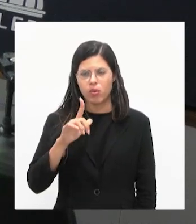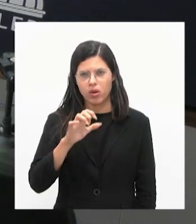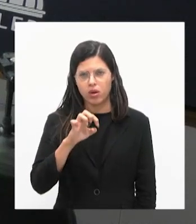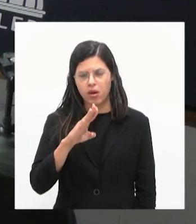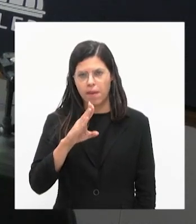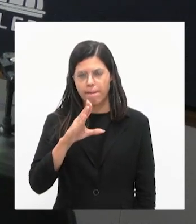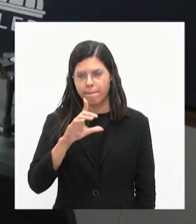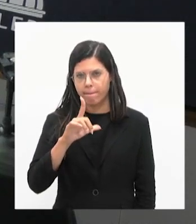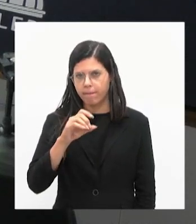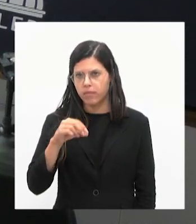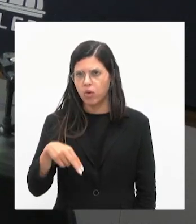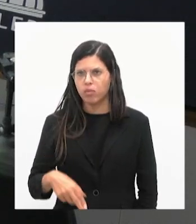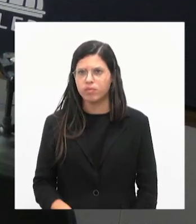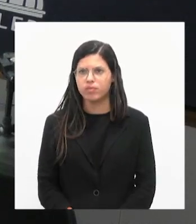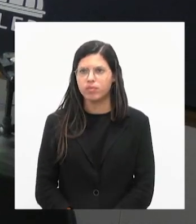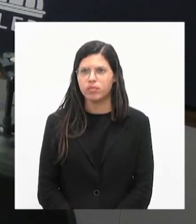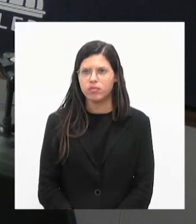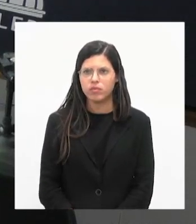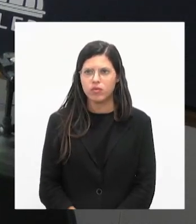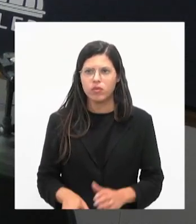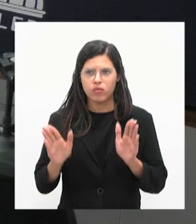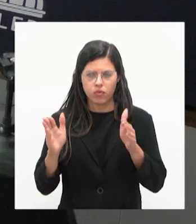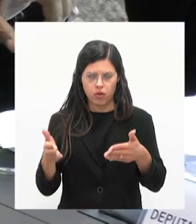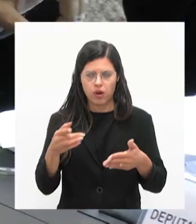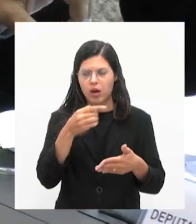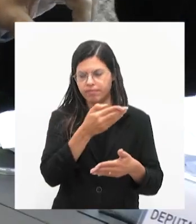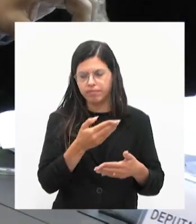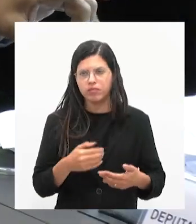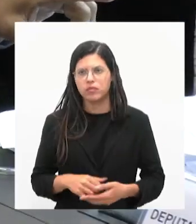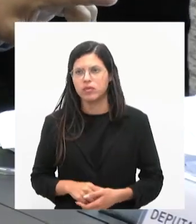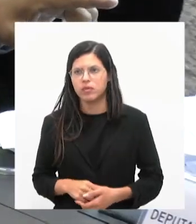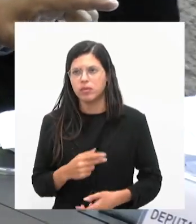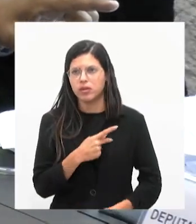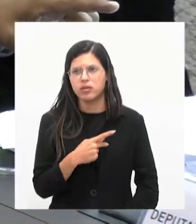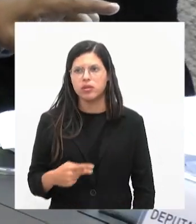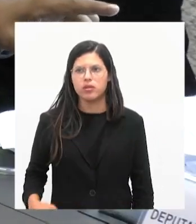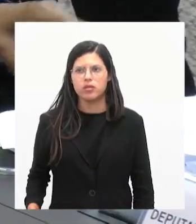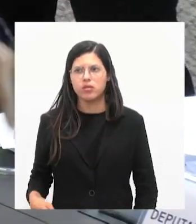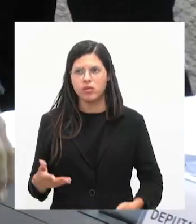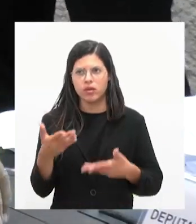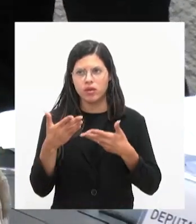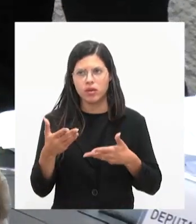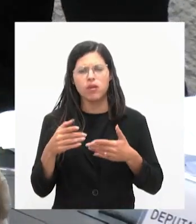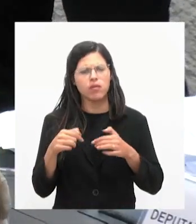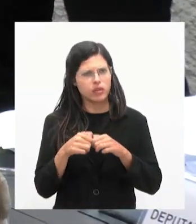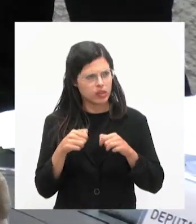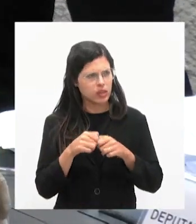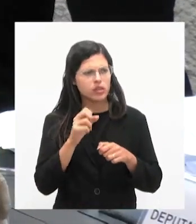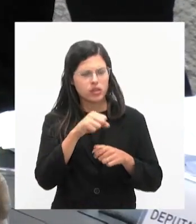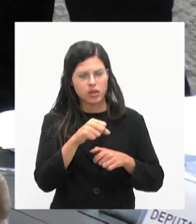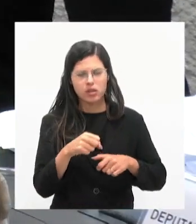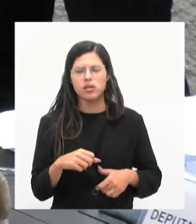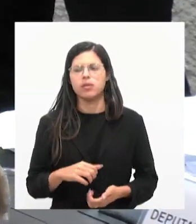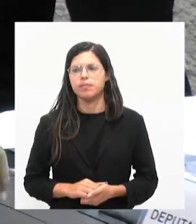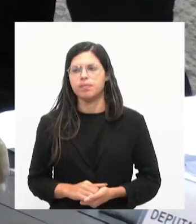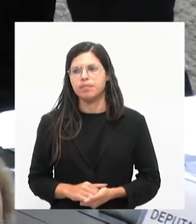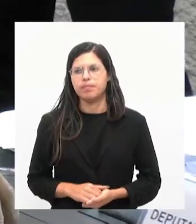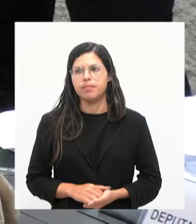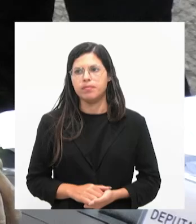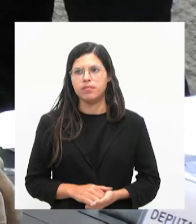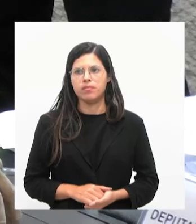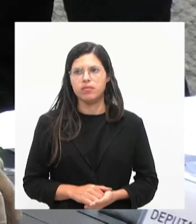E aí minha pergunta também com relação a isso. Mas vamos focar nisso aí. Mas, presidente, gostaria de fazer essa Vamos colocação. fazer um Não bloco abro só mão, sobre isso. tá, de